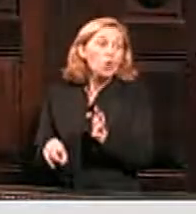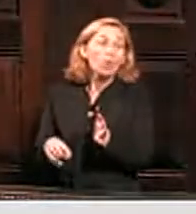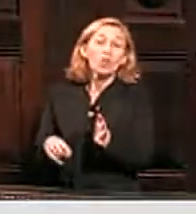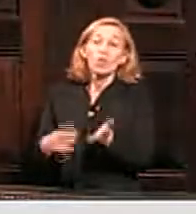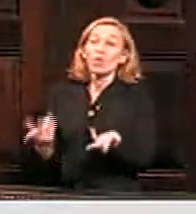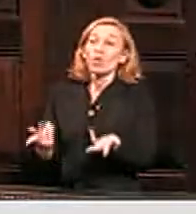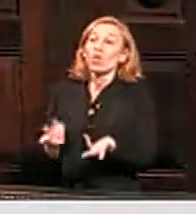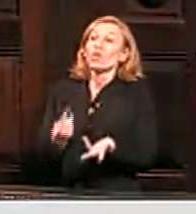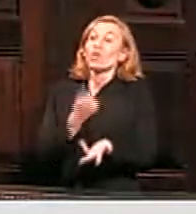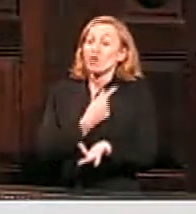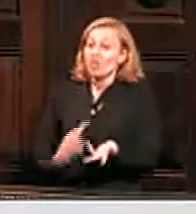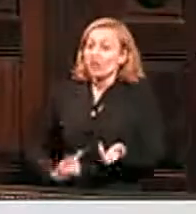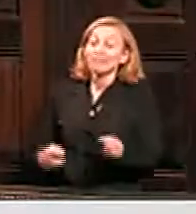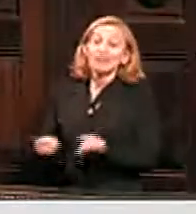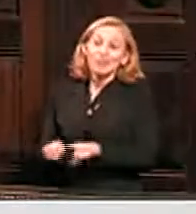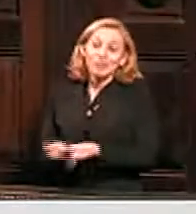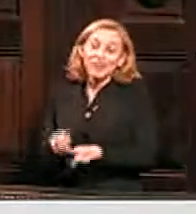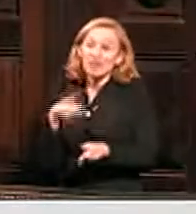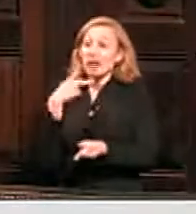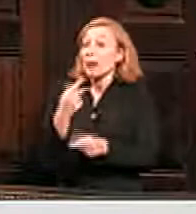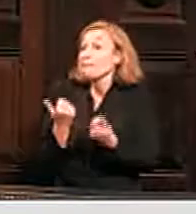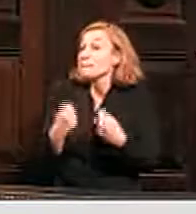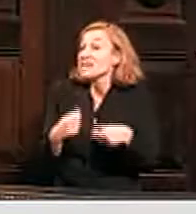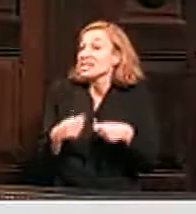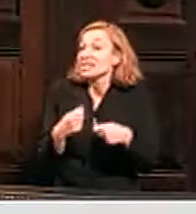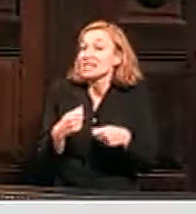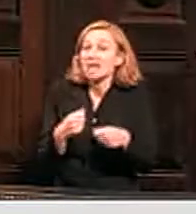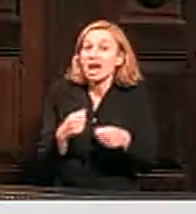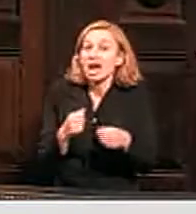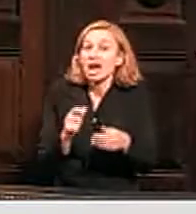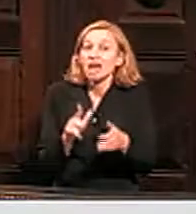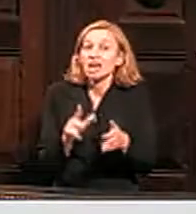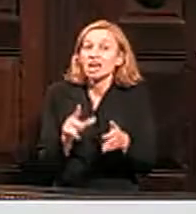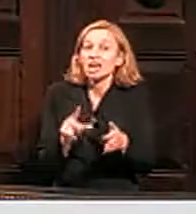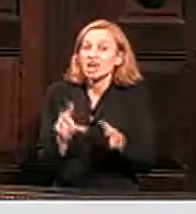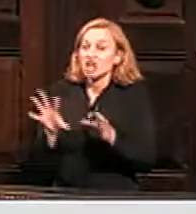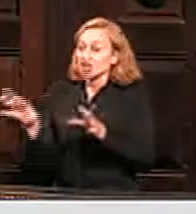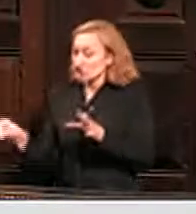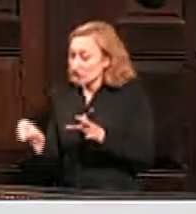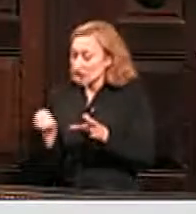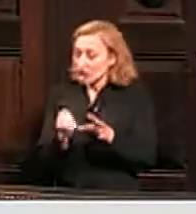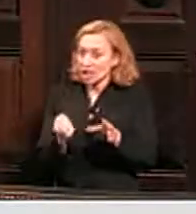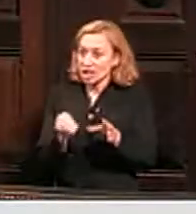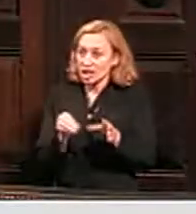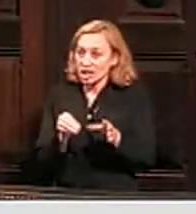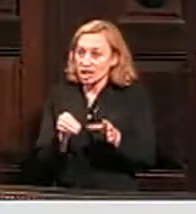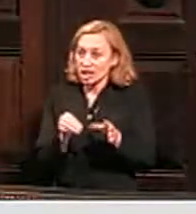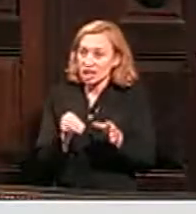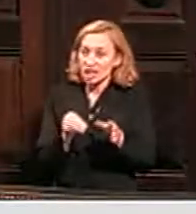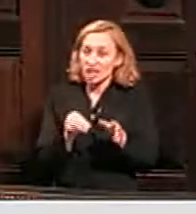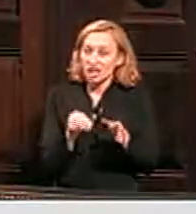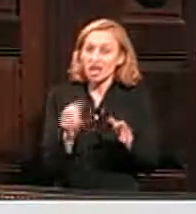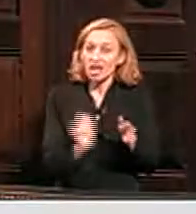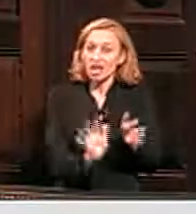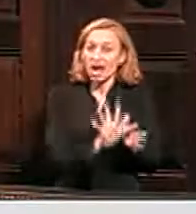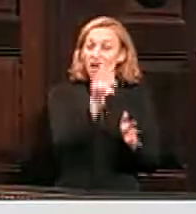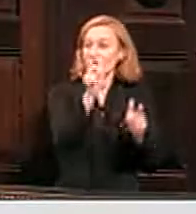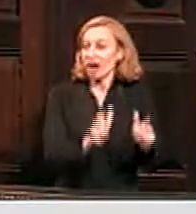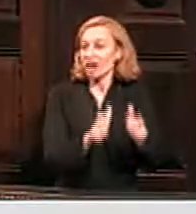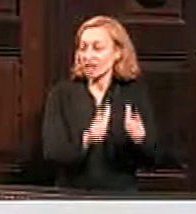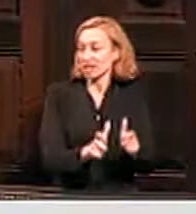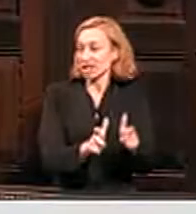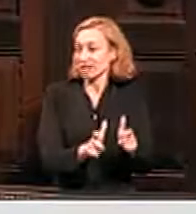mesma justificativa de que precisa aumentar a arrecadação e que com a diminuição da tarifa vai aumentar a base e